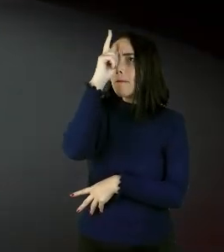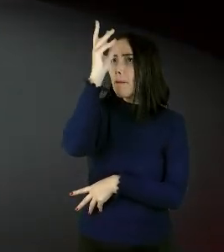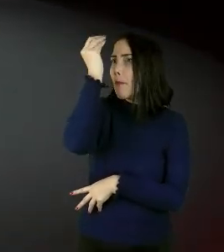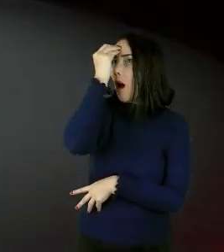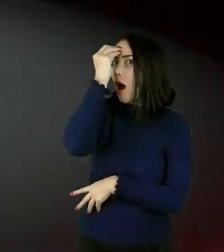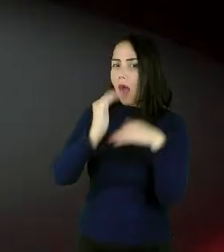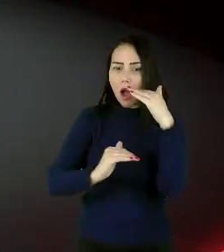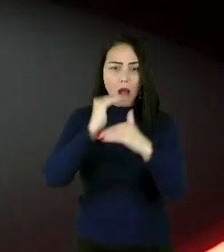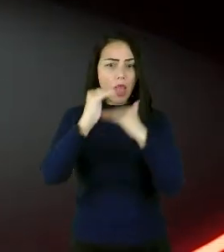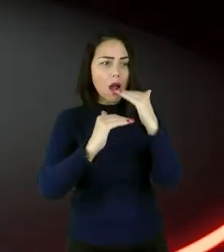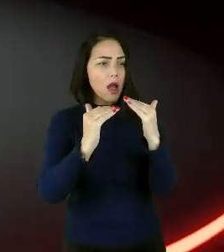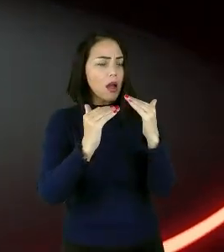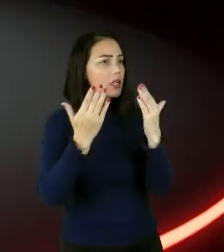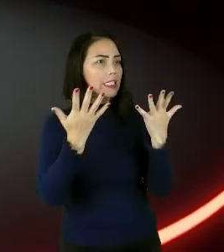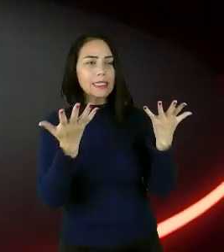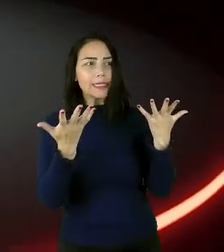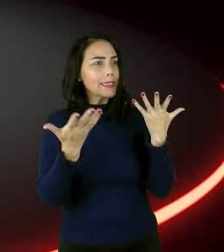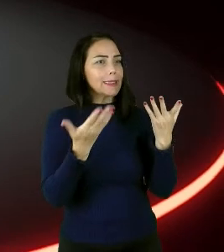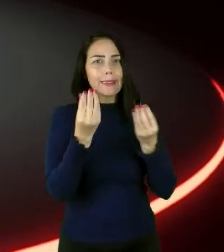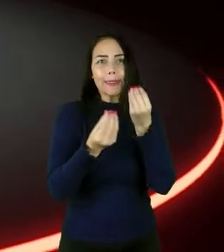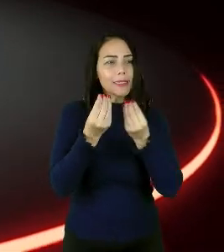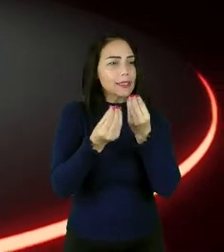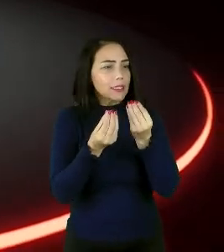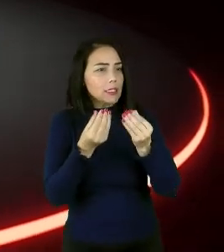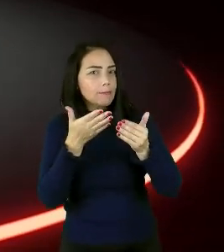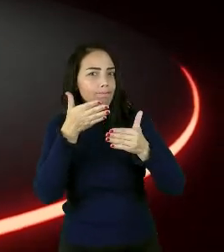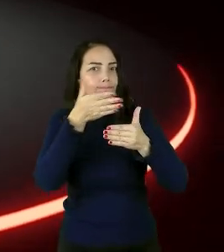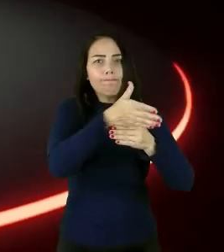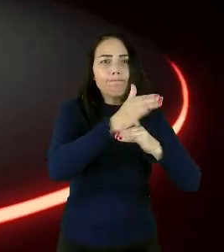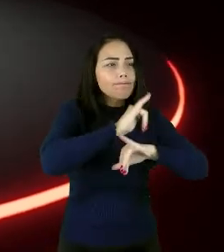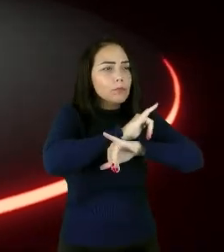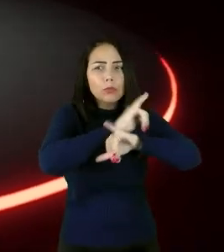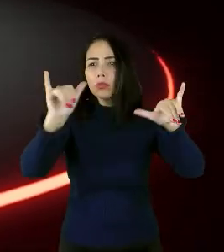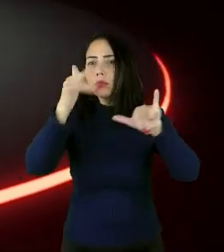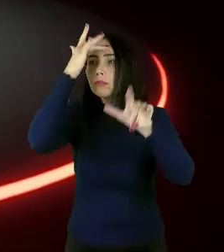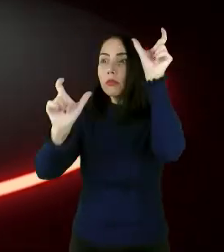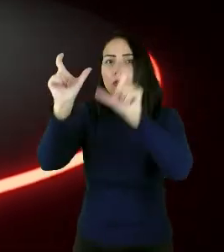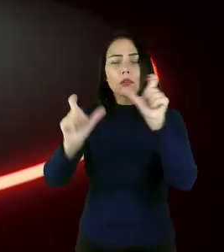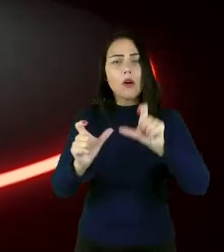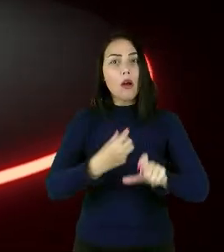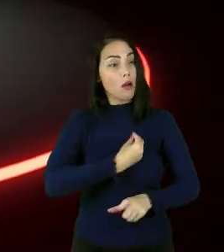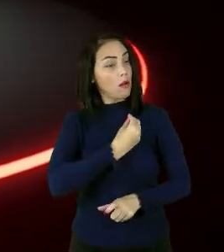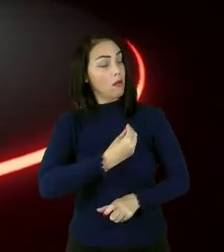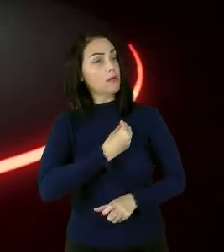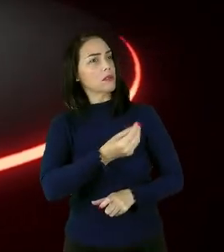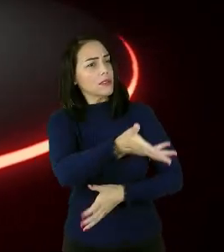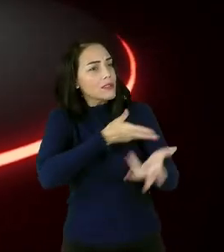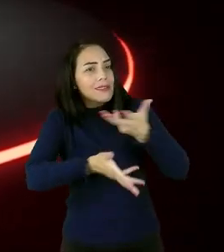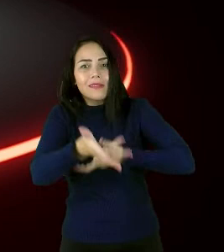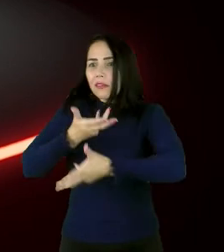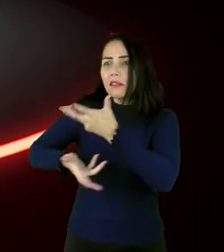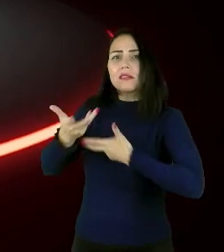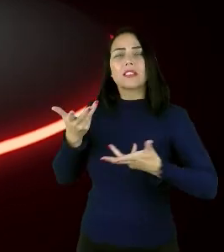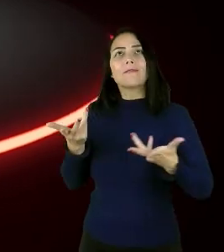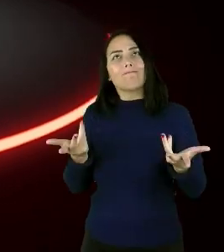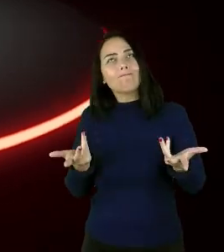não conseguir chegar nas pessoas e fazer parte da vida delas interagir de alguma